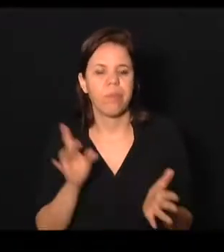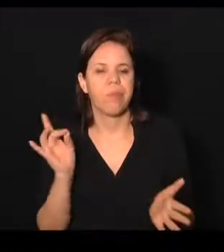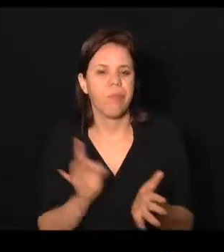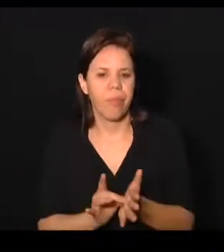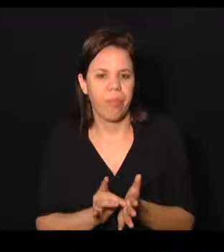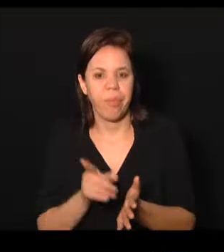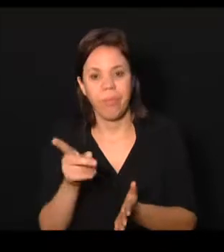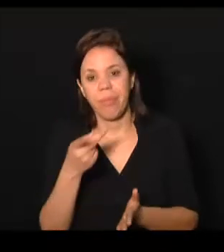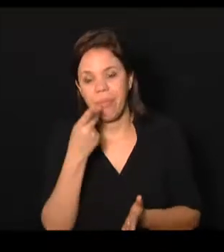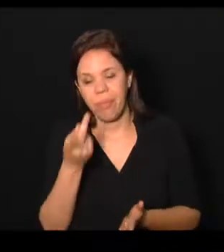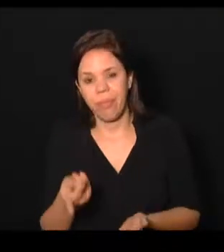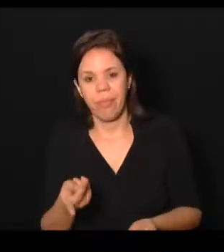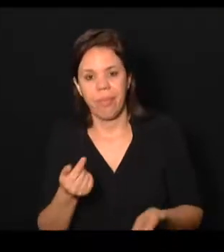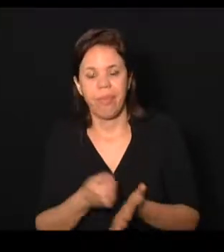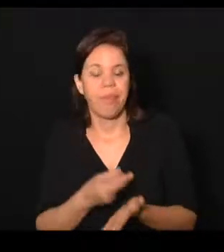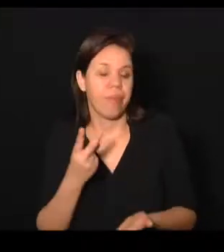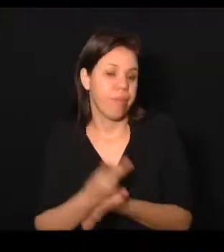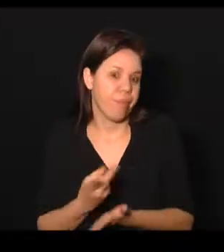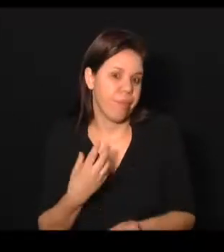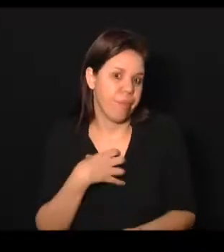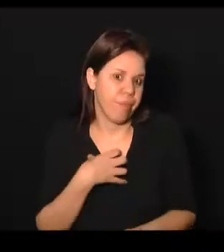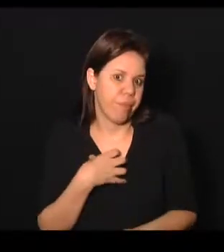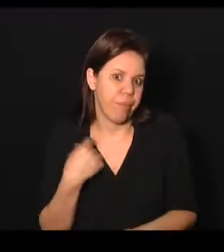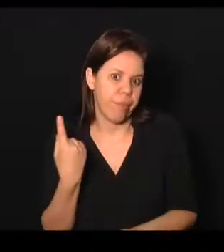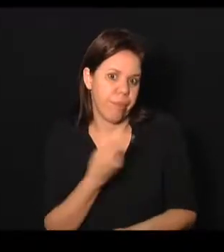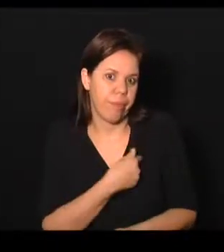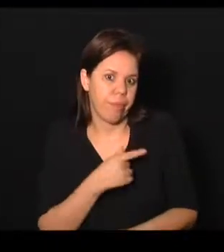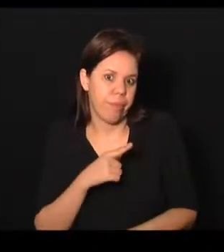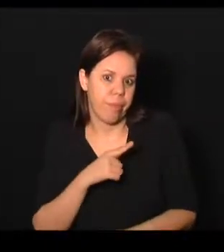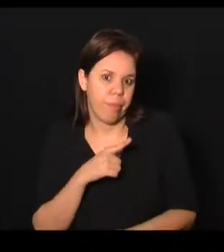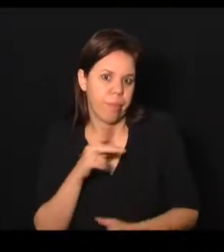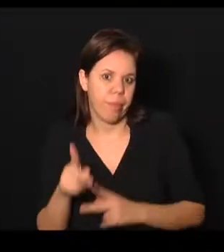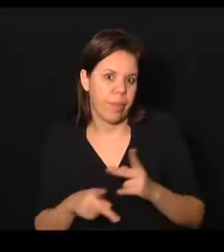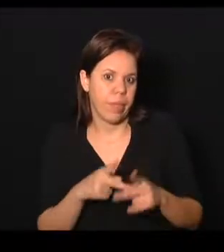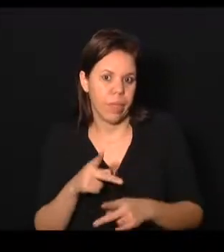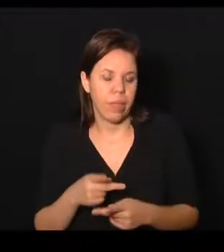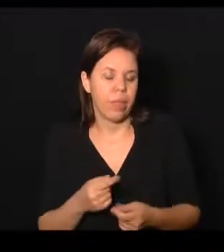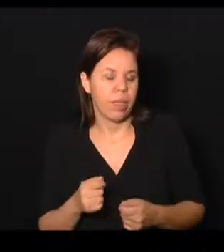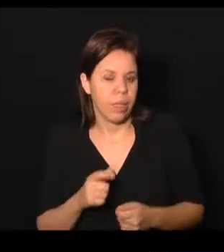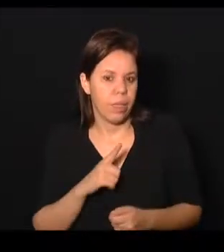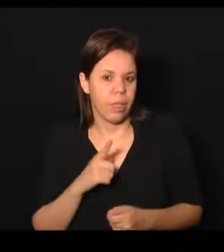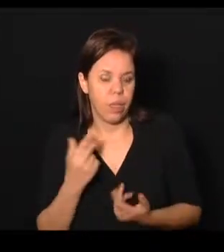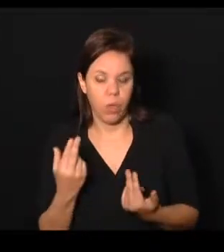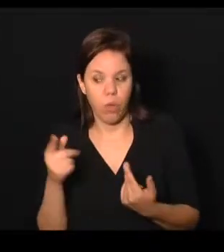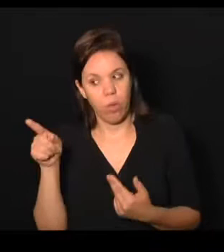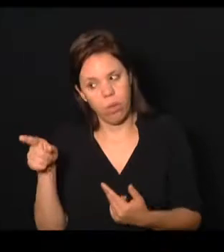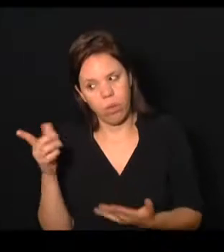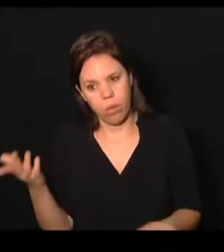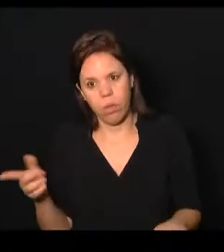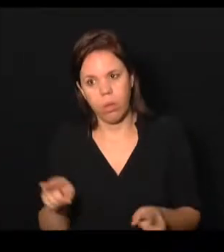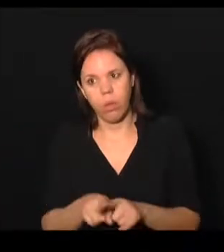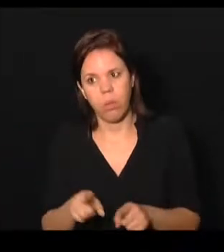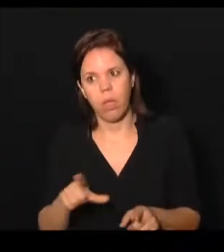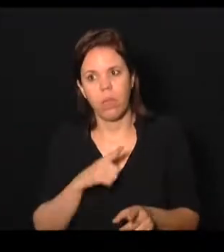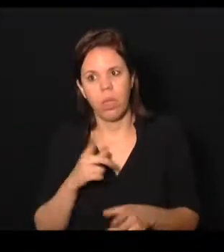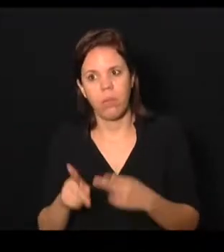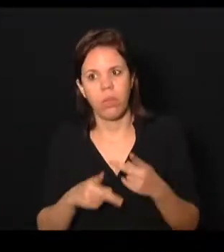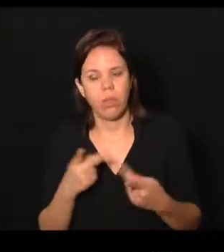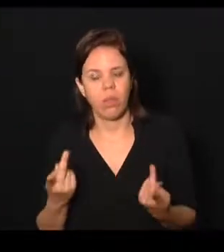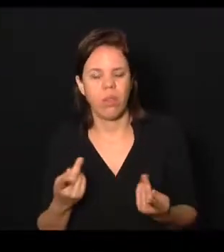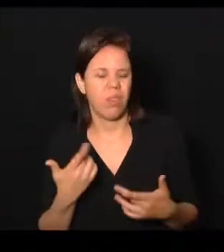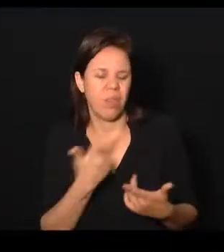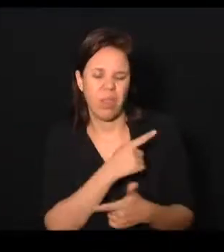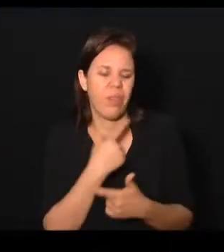como o senhor citou. Do mesmo modo que a gente tem pessoas muito bem intencionadas, como o senhor, a gente também tem pessoas que não têm tão